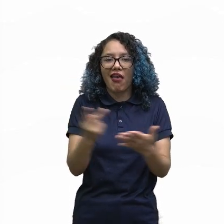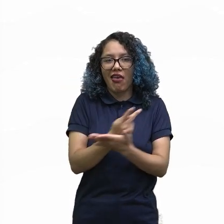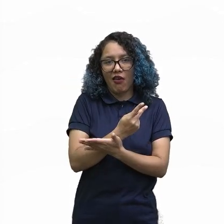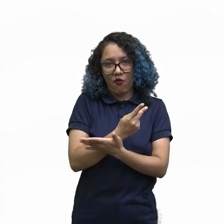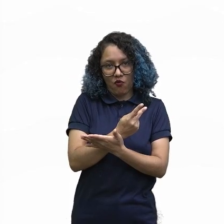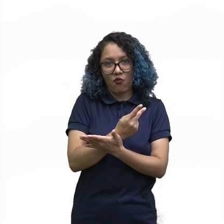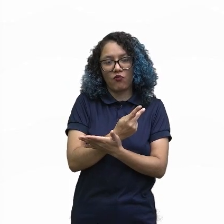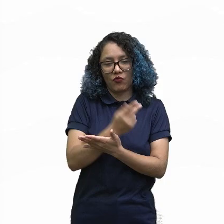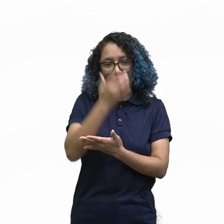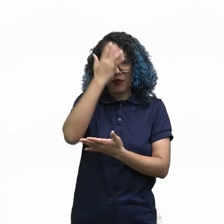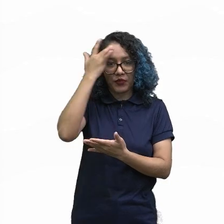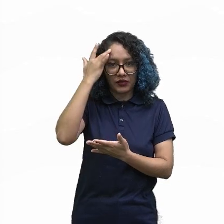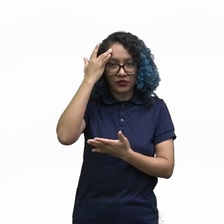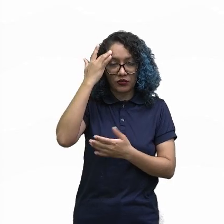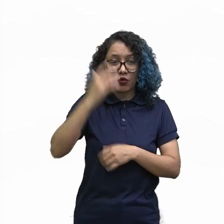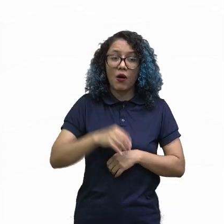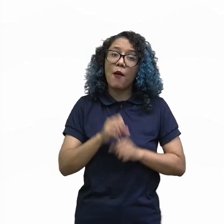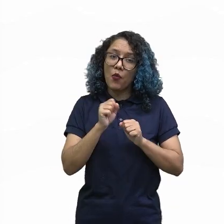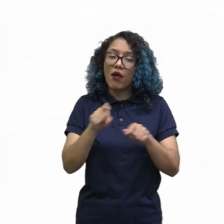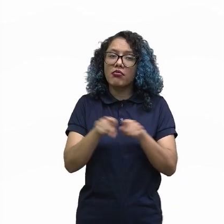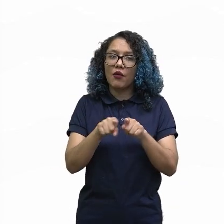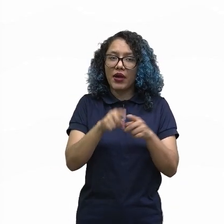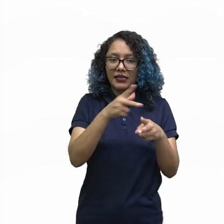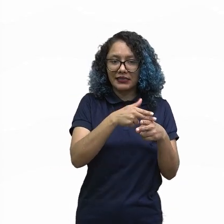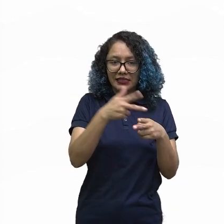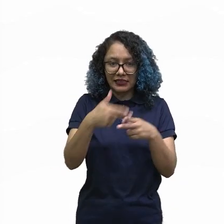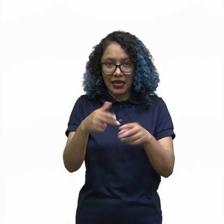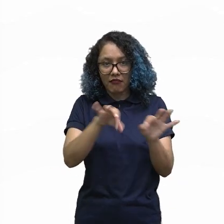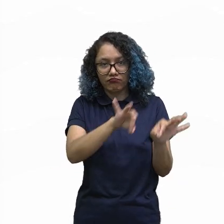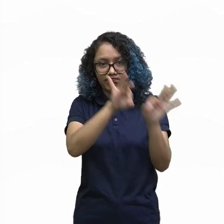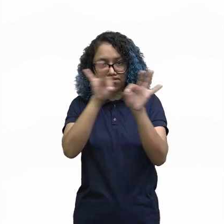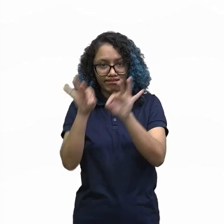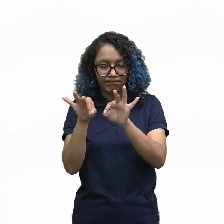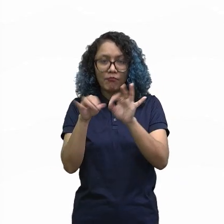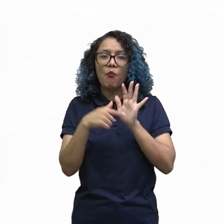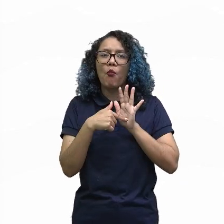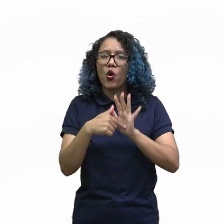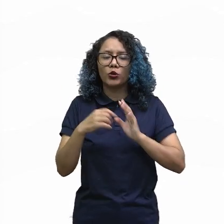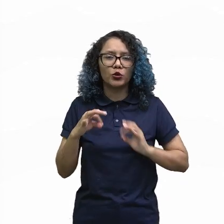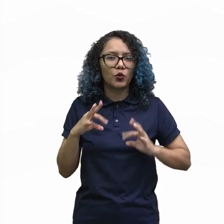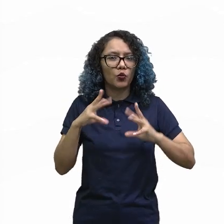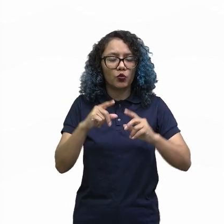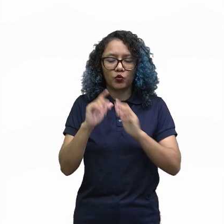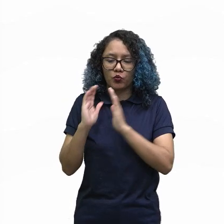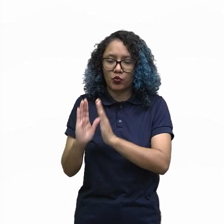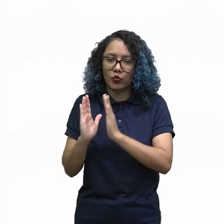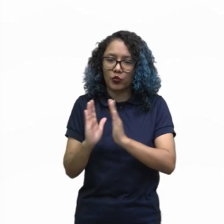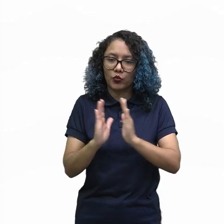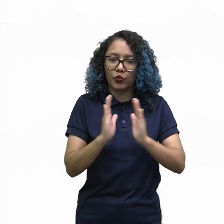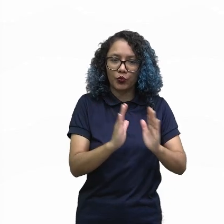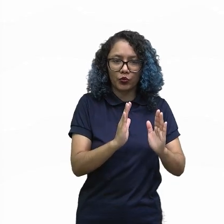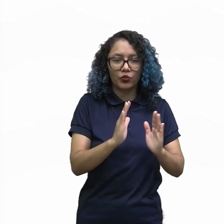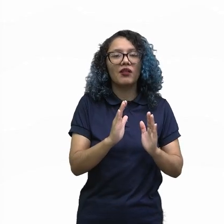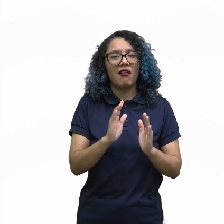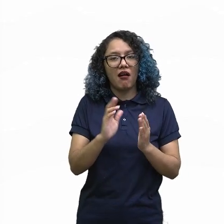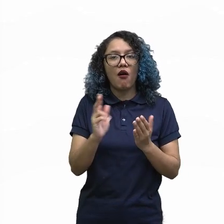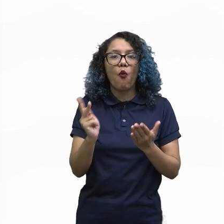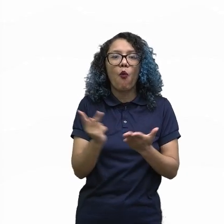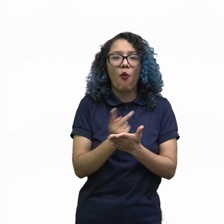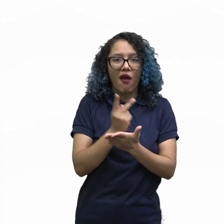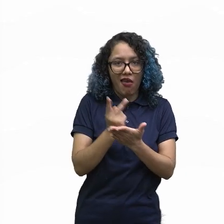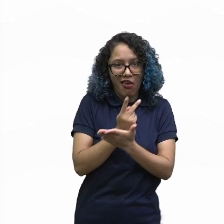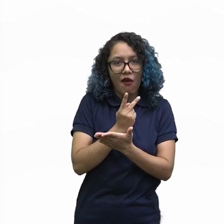uma série que você pode estar assistindo. Essa série mostra todo o processo e realmente o erro humano que